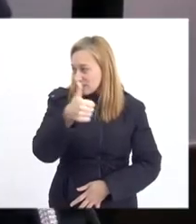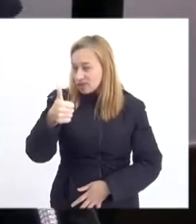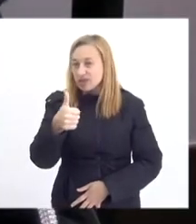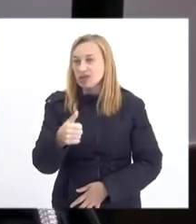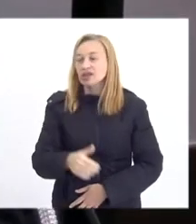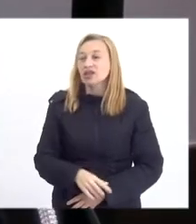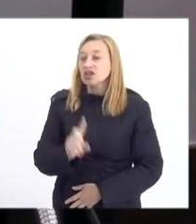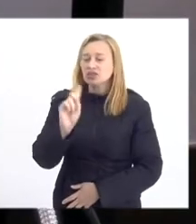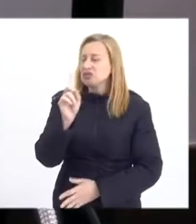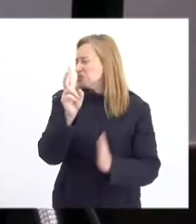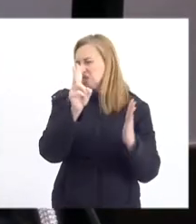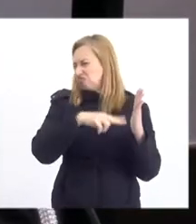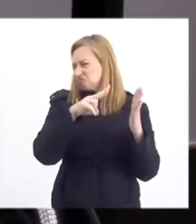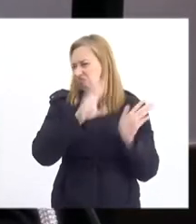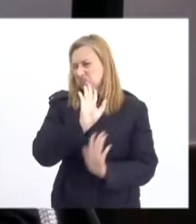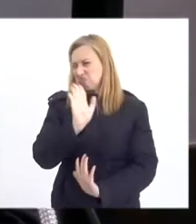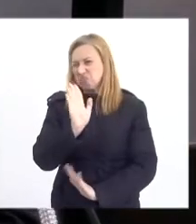para